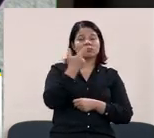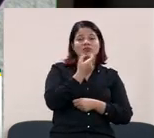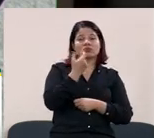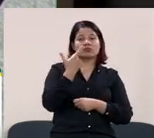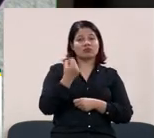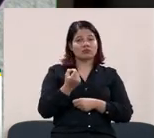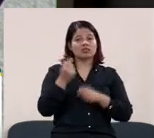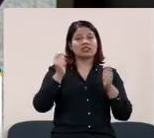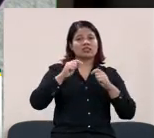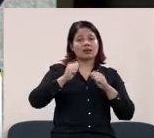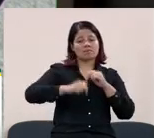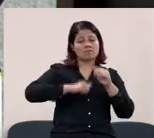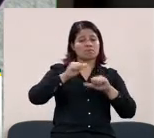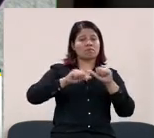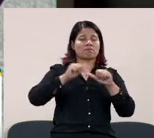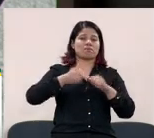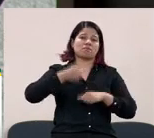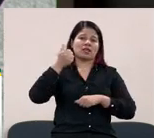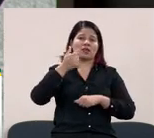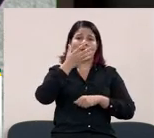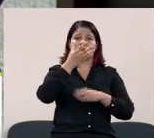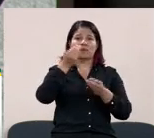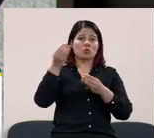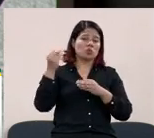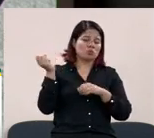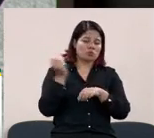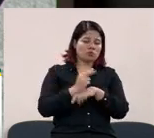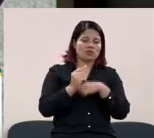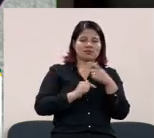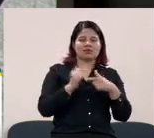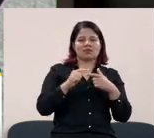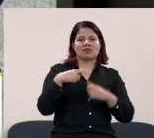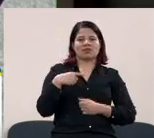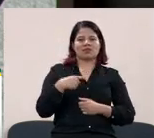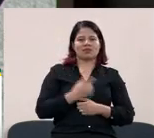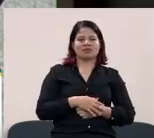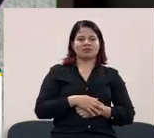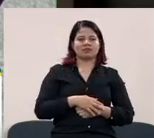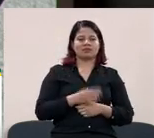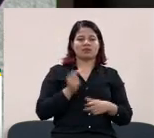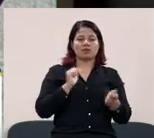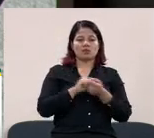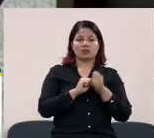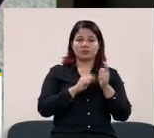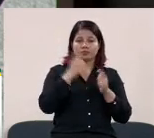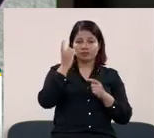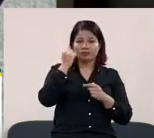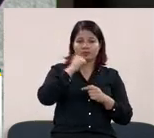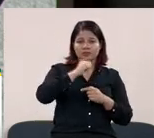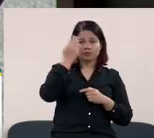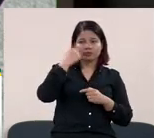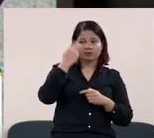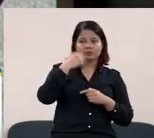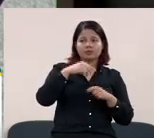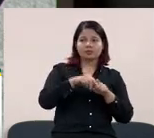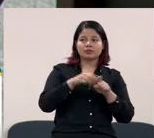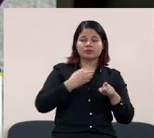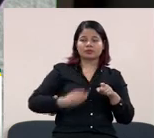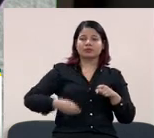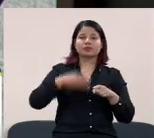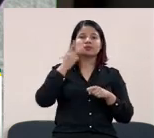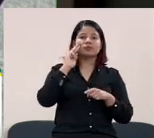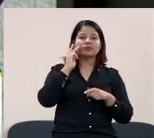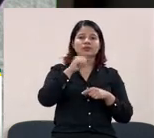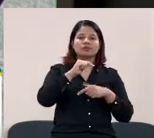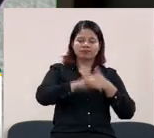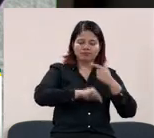ano. Acompanhei ontem, junto com a deputada Marília, governador do estado, as obras que estão acontecendo na rodovia do Cacerra